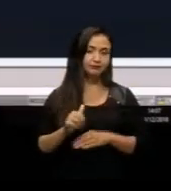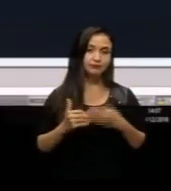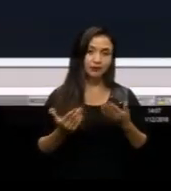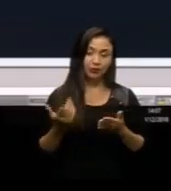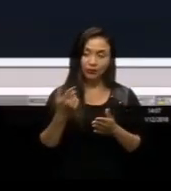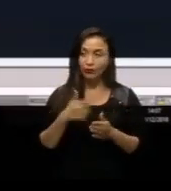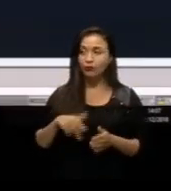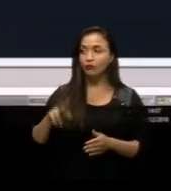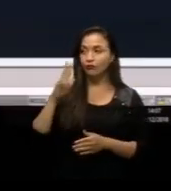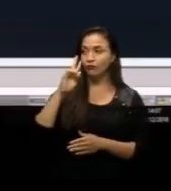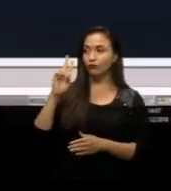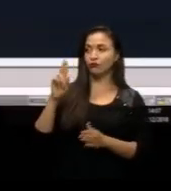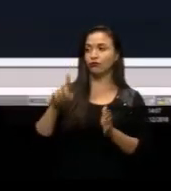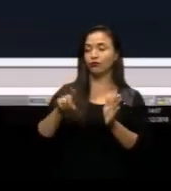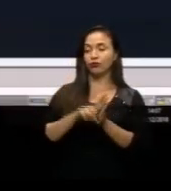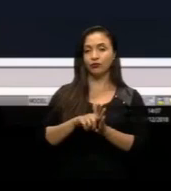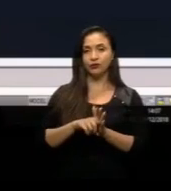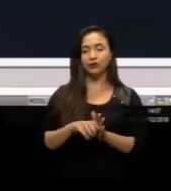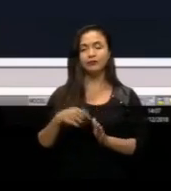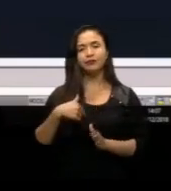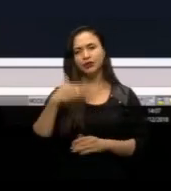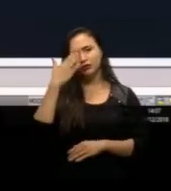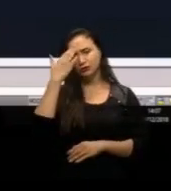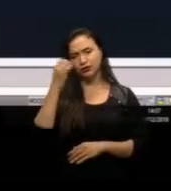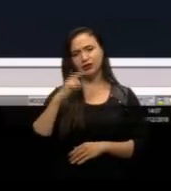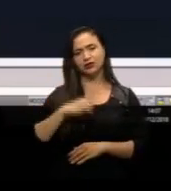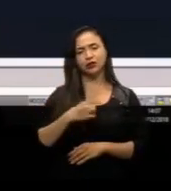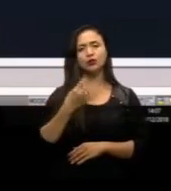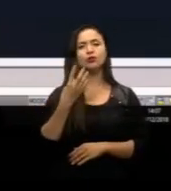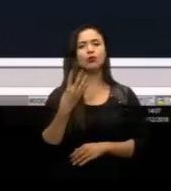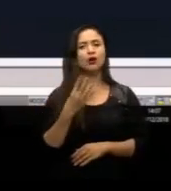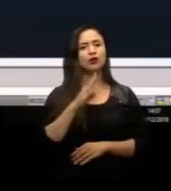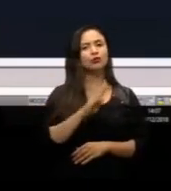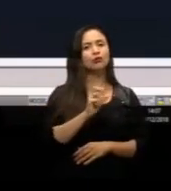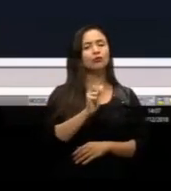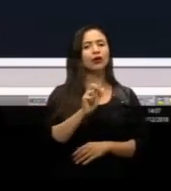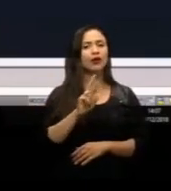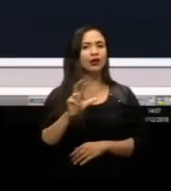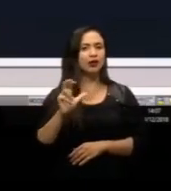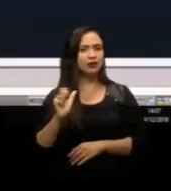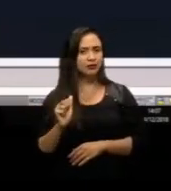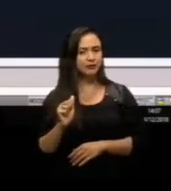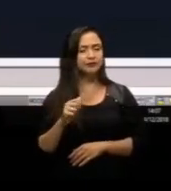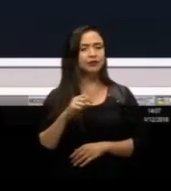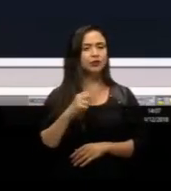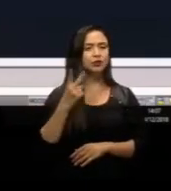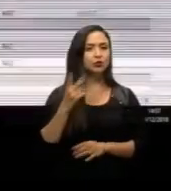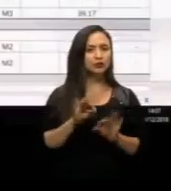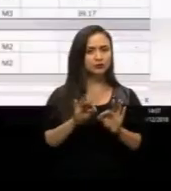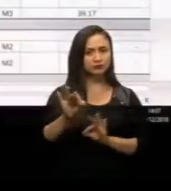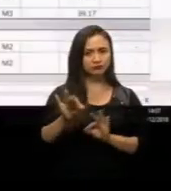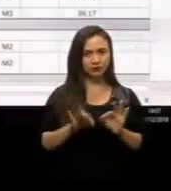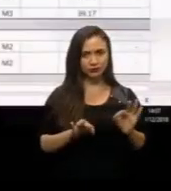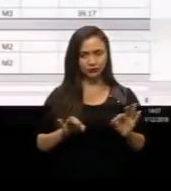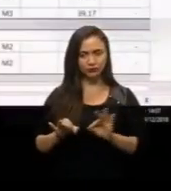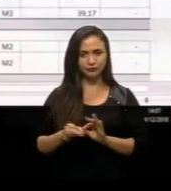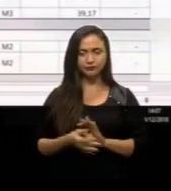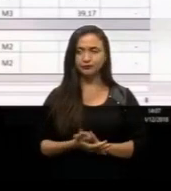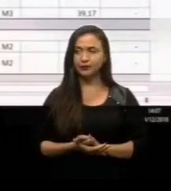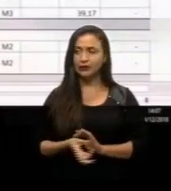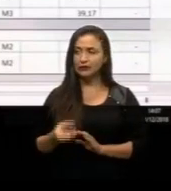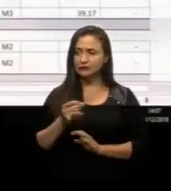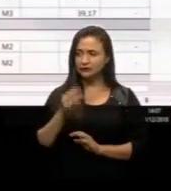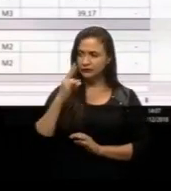aqui, eu sei que eu tenho 4 barras dessa com 2 metros de comprimento. Se eu vier aqui na